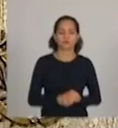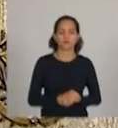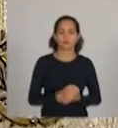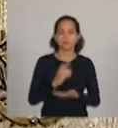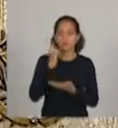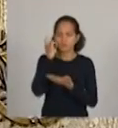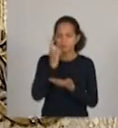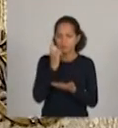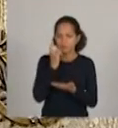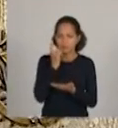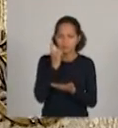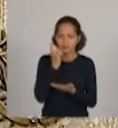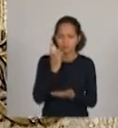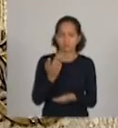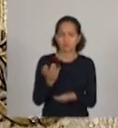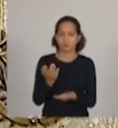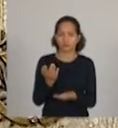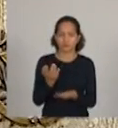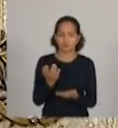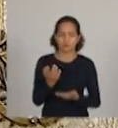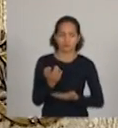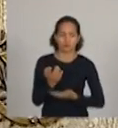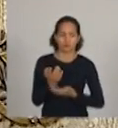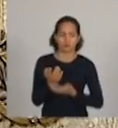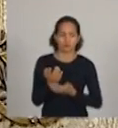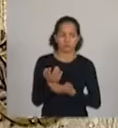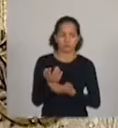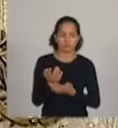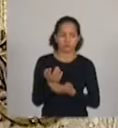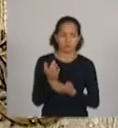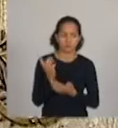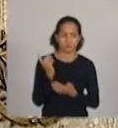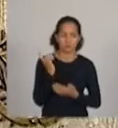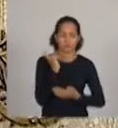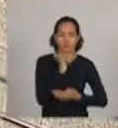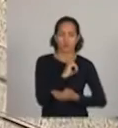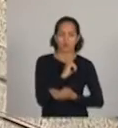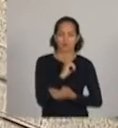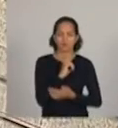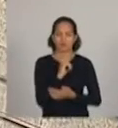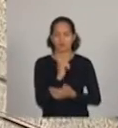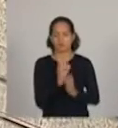Deputado, vai assumir, sai um flamenguista e assume um vascaíno.